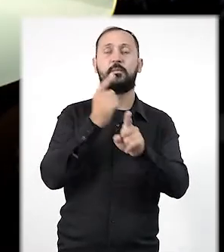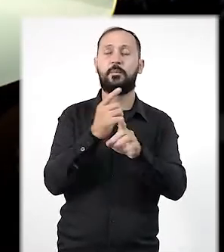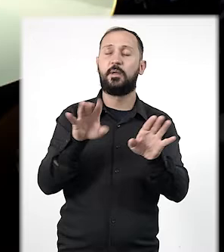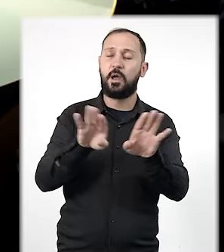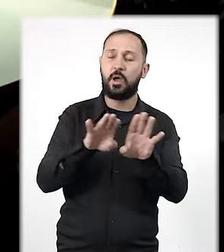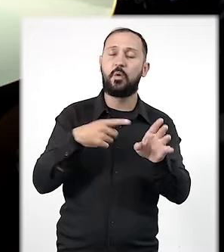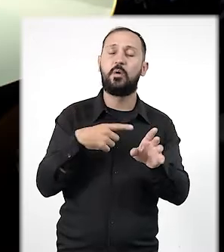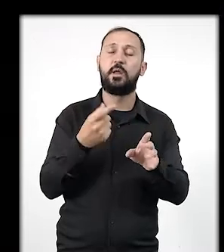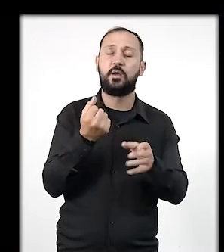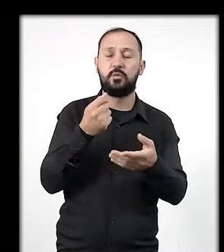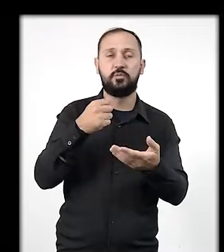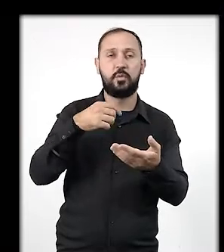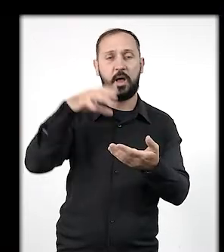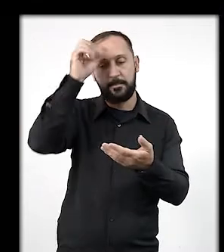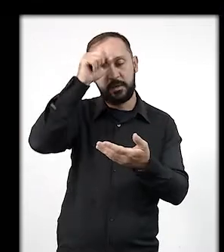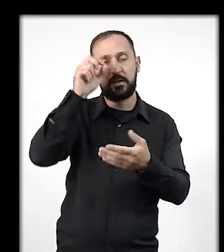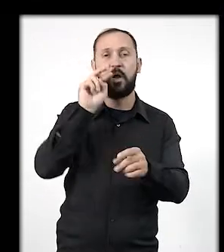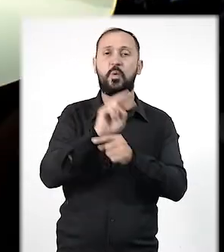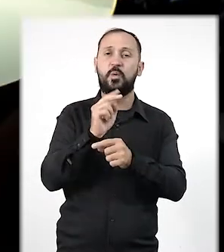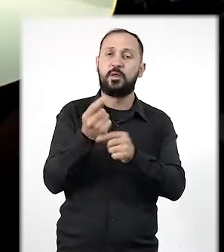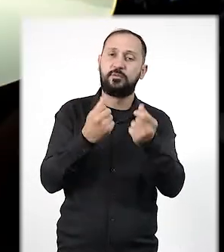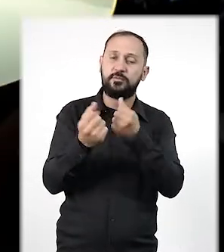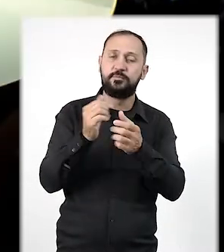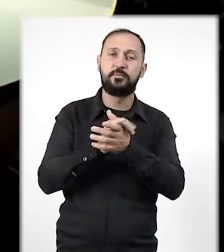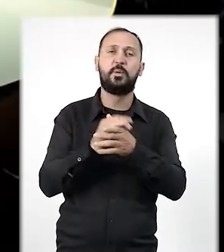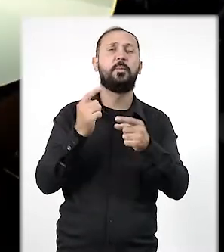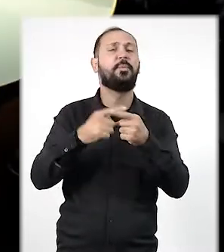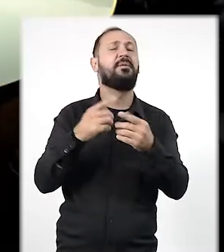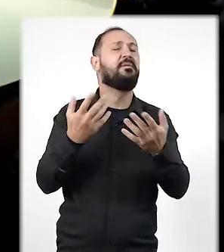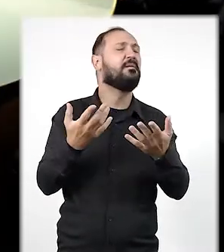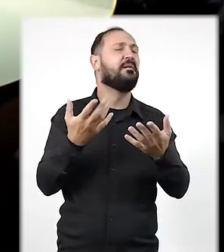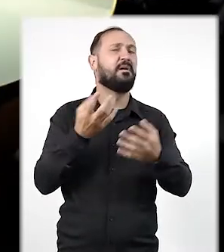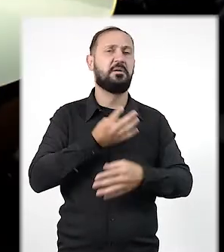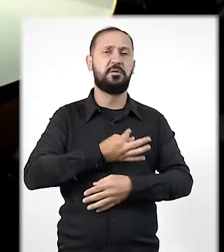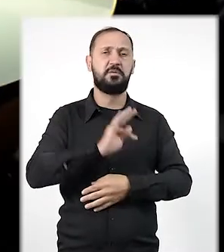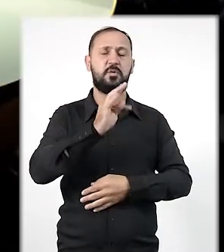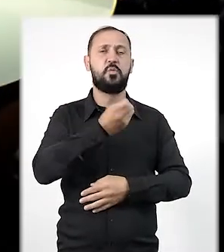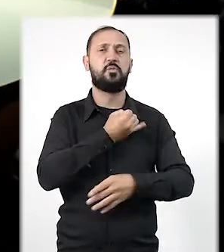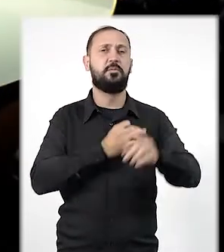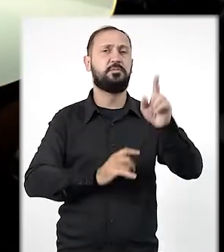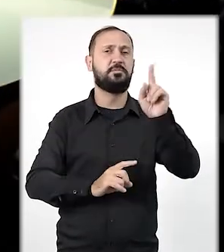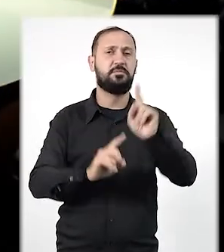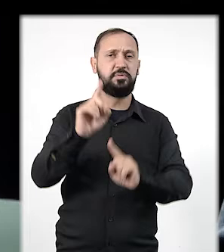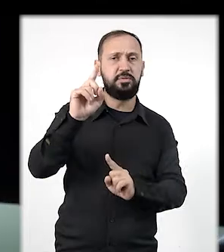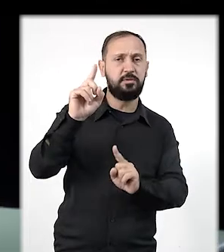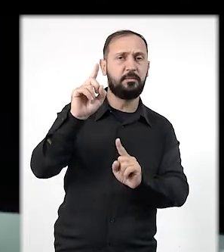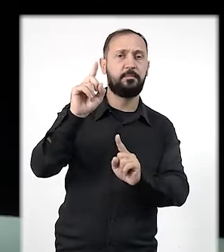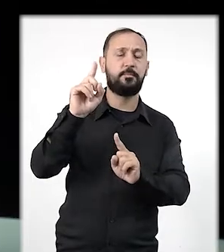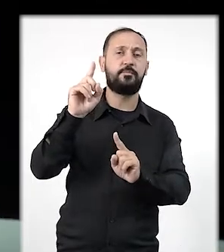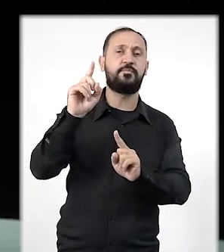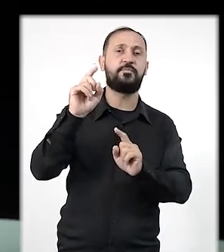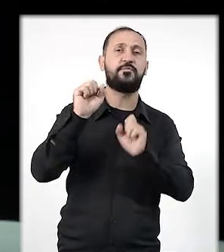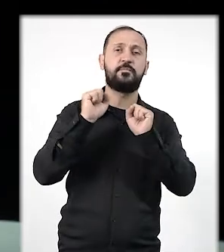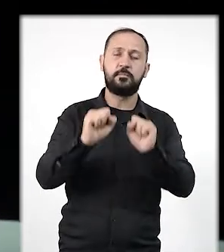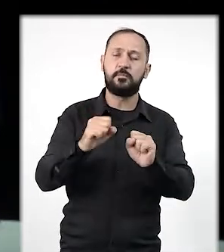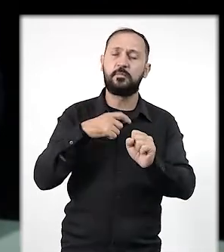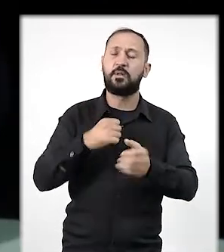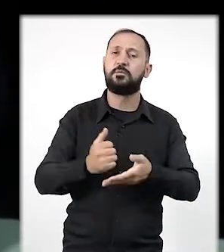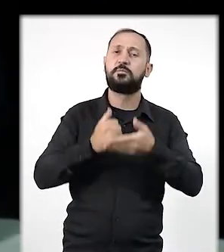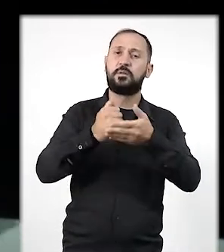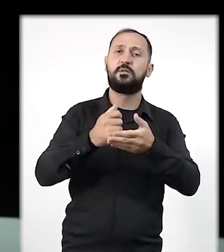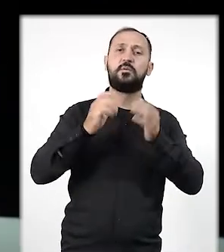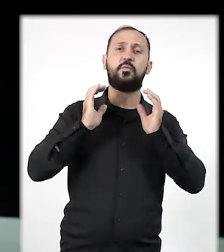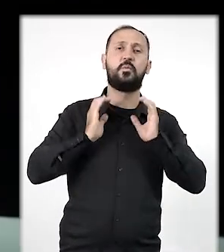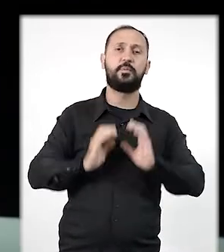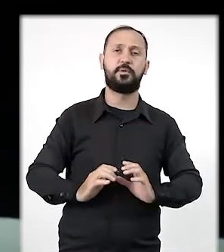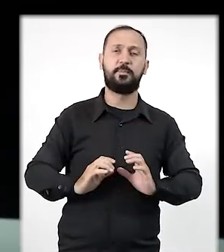na alfabetização financeira. Exatamente. Né? E por que a testosterona em elevados níveis poderia levar a